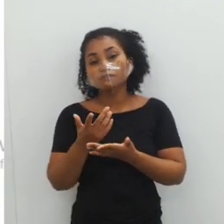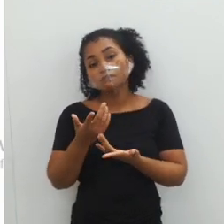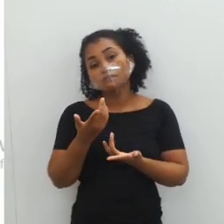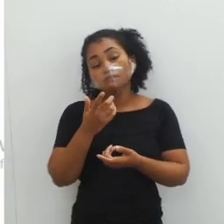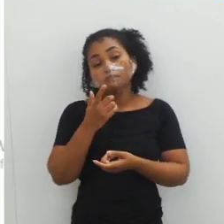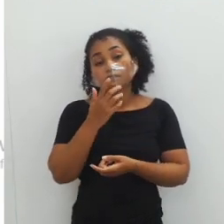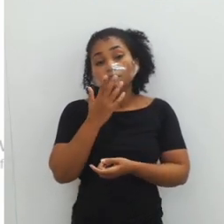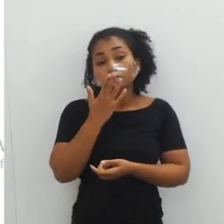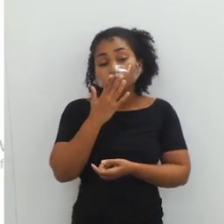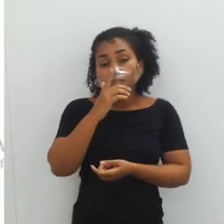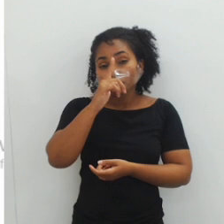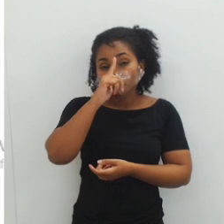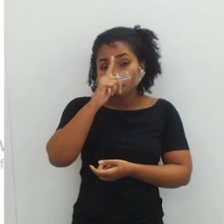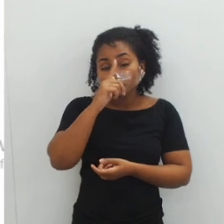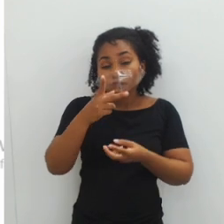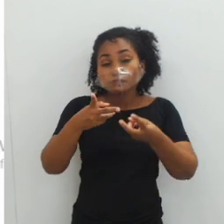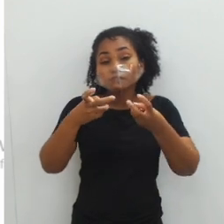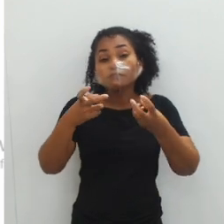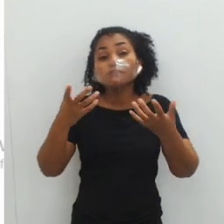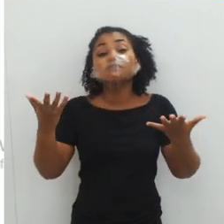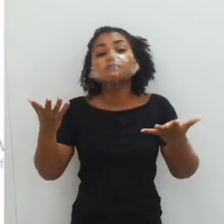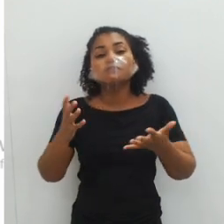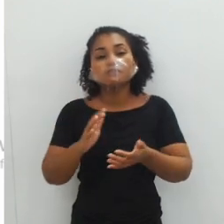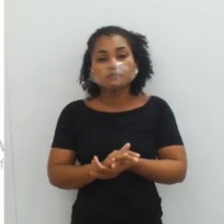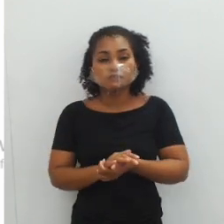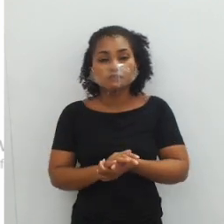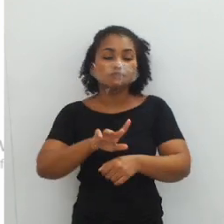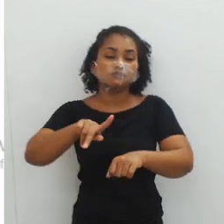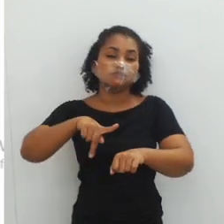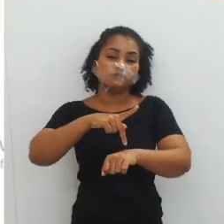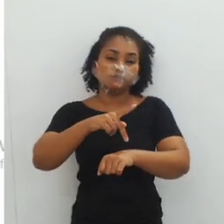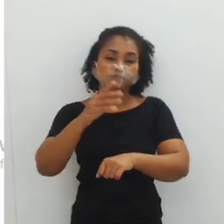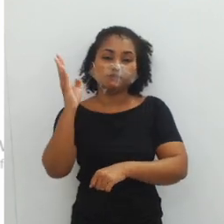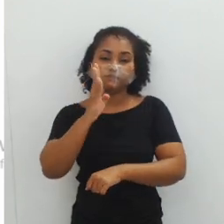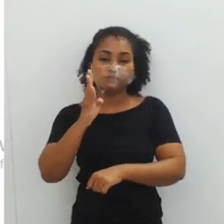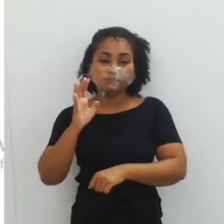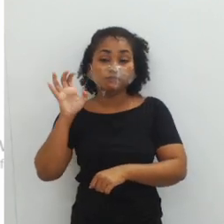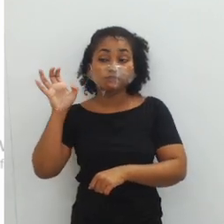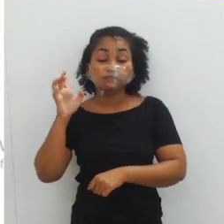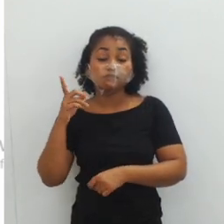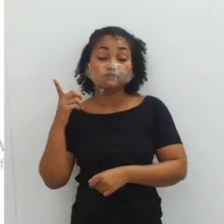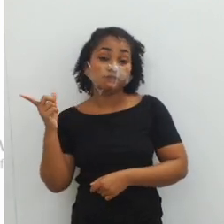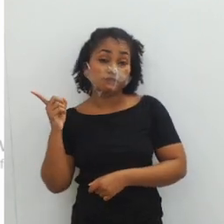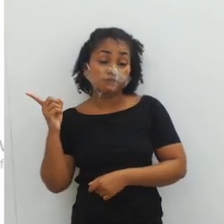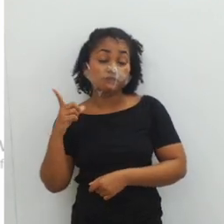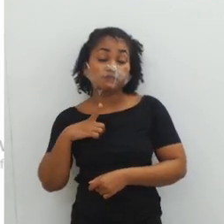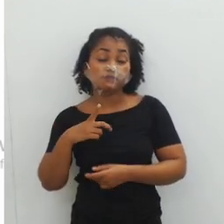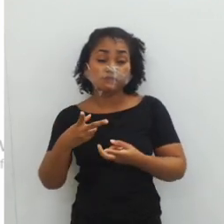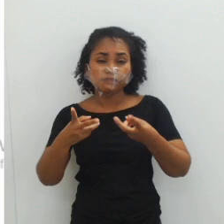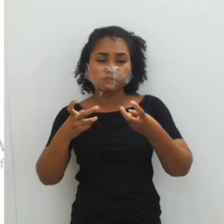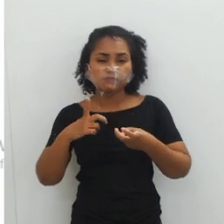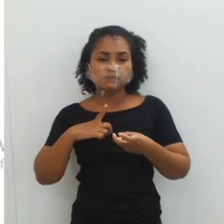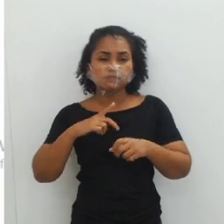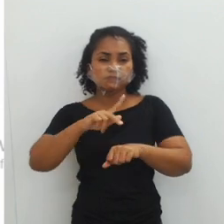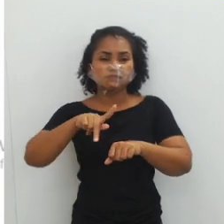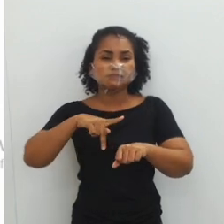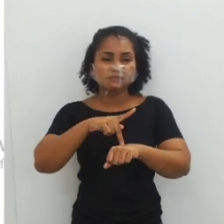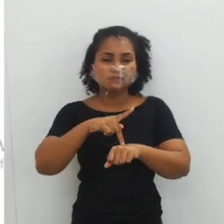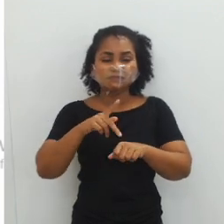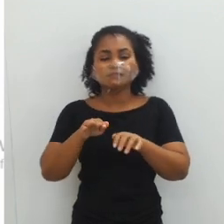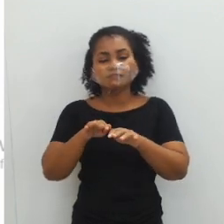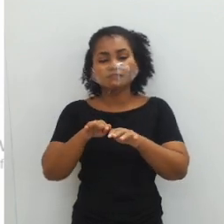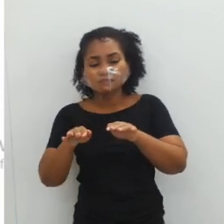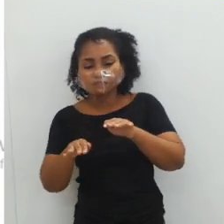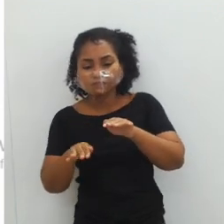alaranjado, e olha quem está amarelinho, o Brasil. O Brasil está entre um dos países do mundo com